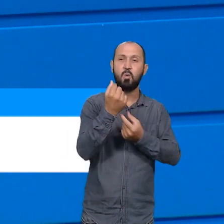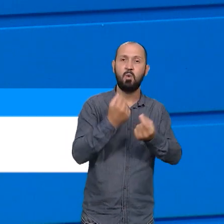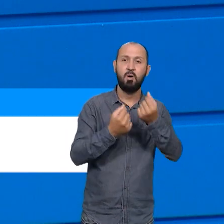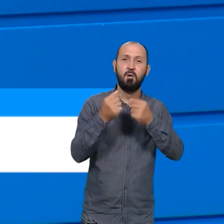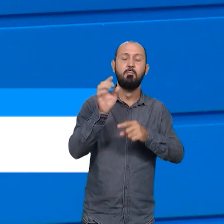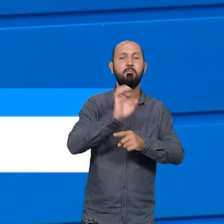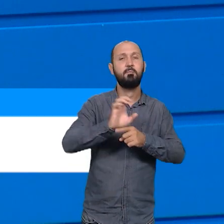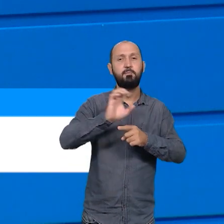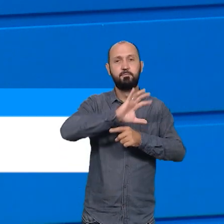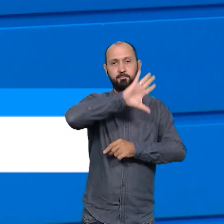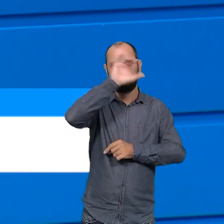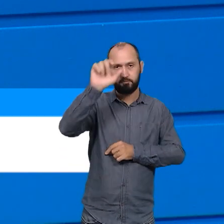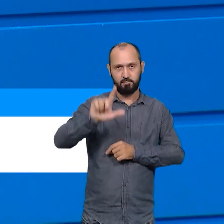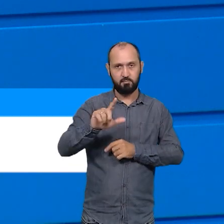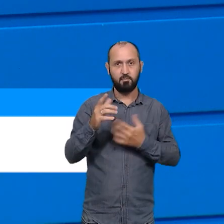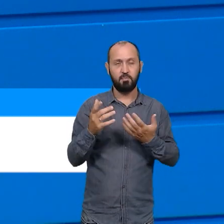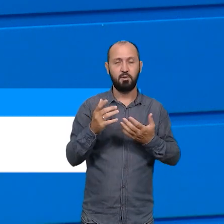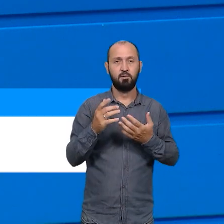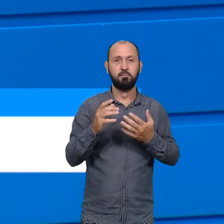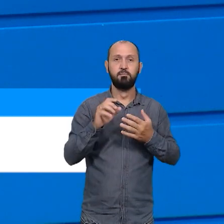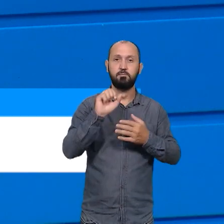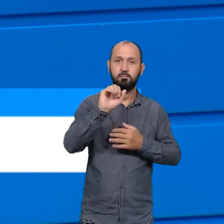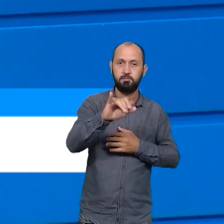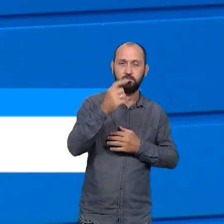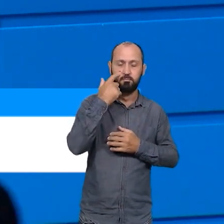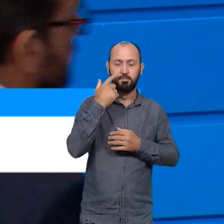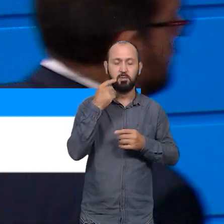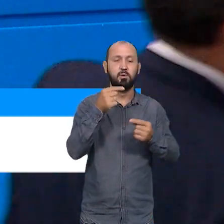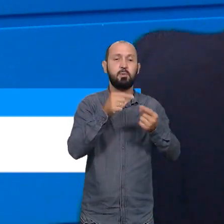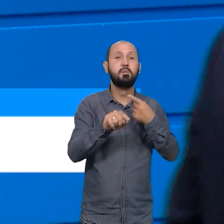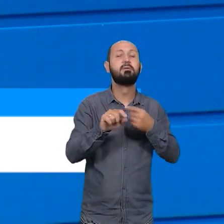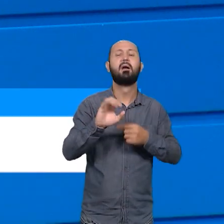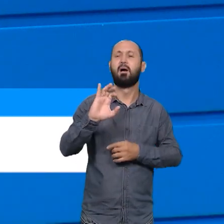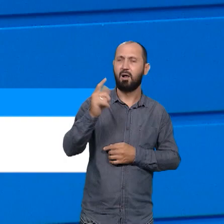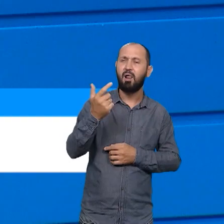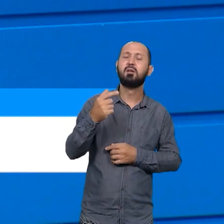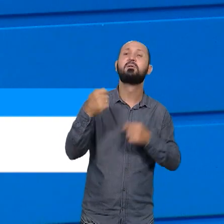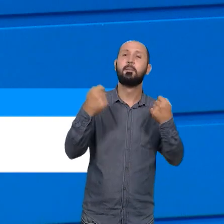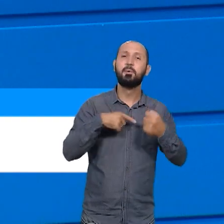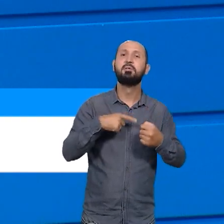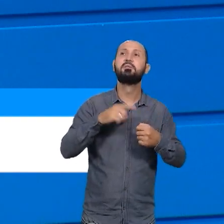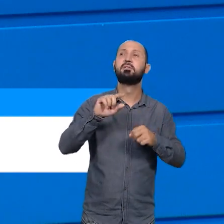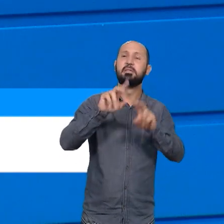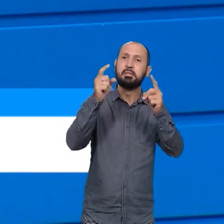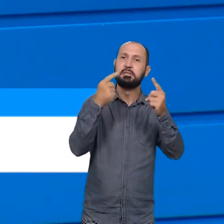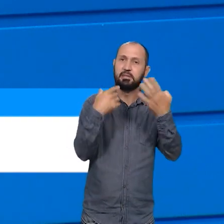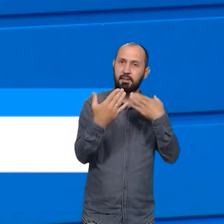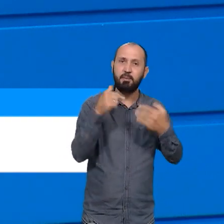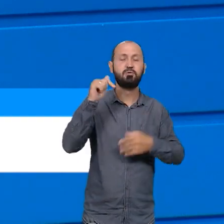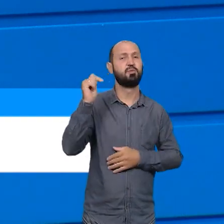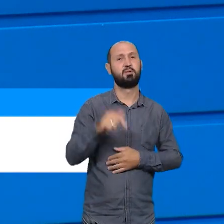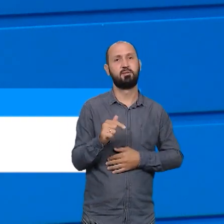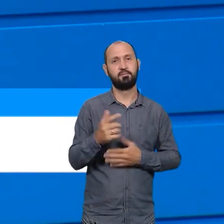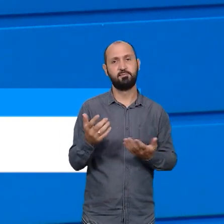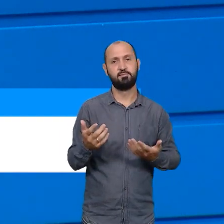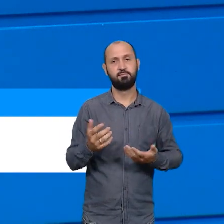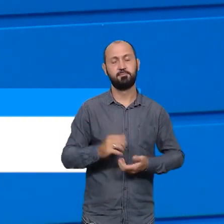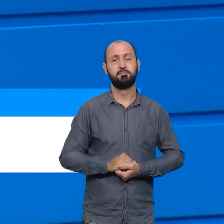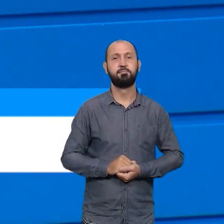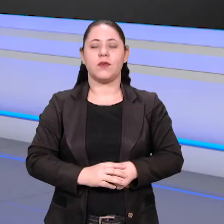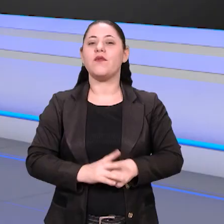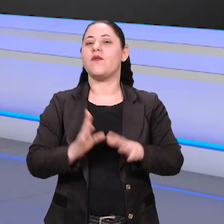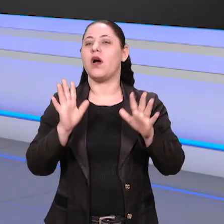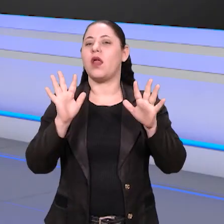zoneamento ecológico-econômico do Estado de Mato Grosso do Sul. Mas, se não está sendo cumprida, claro que nós temos que trazer esse debate